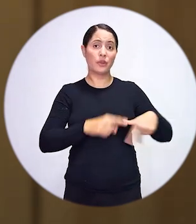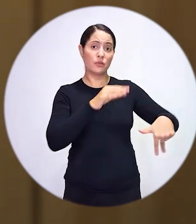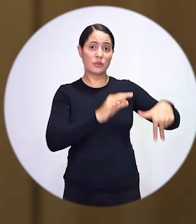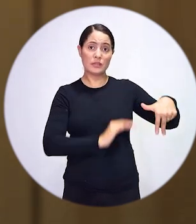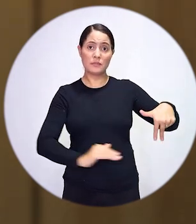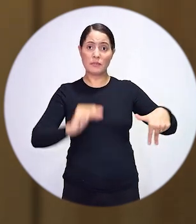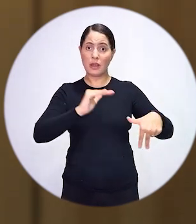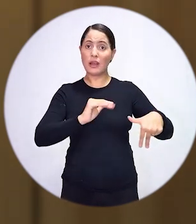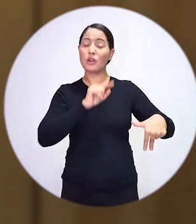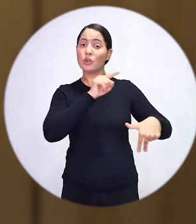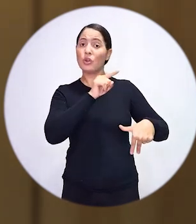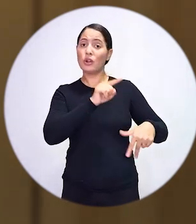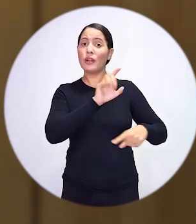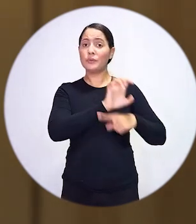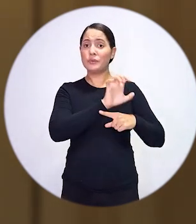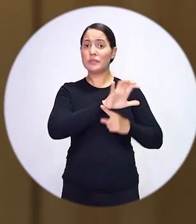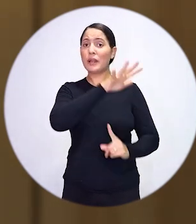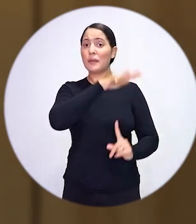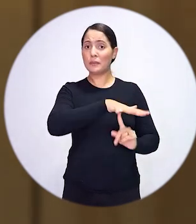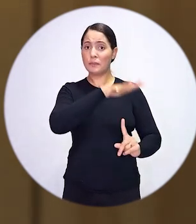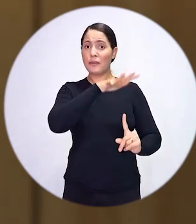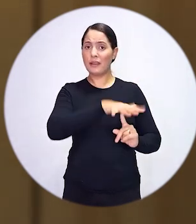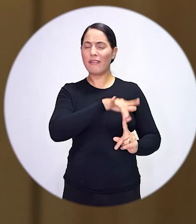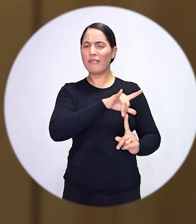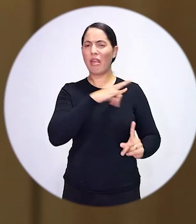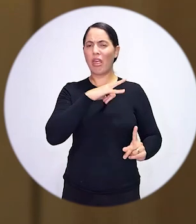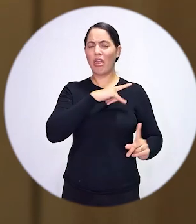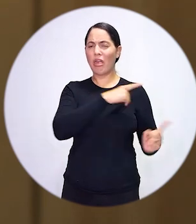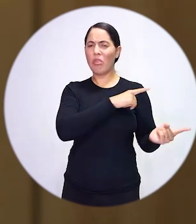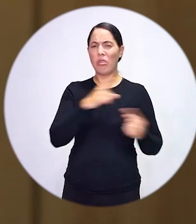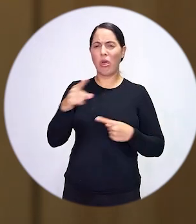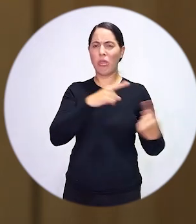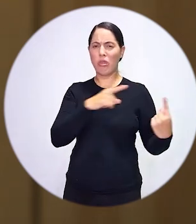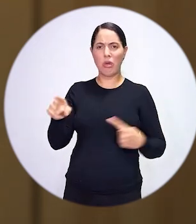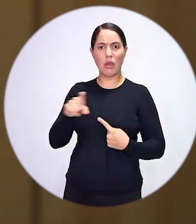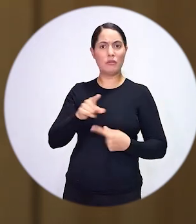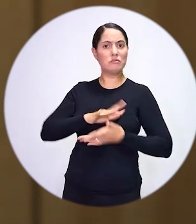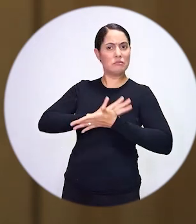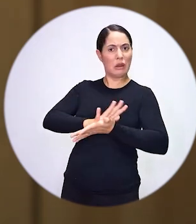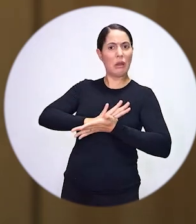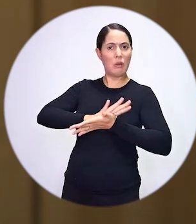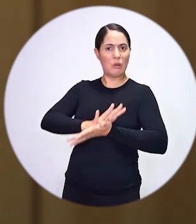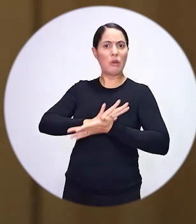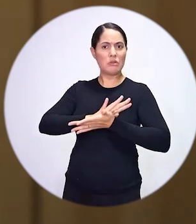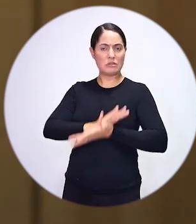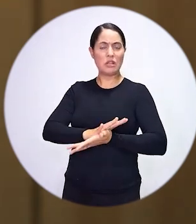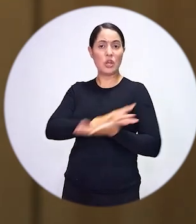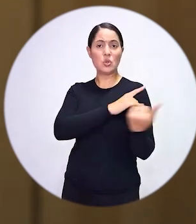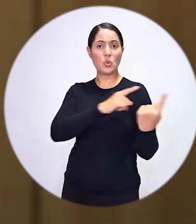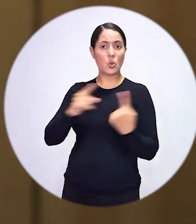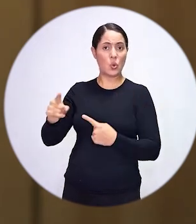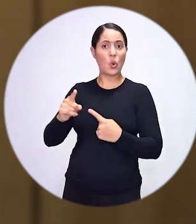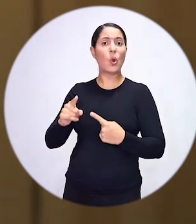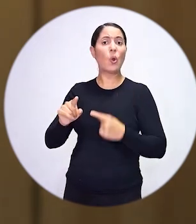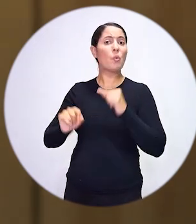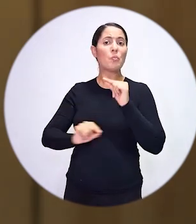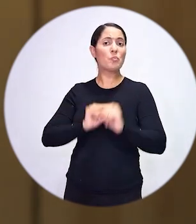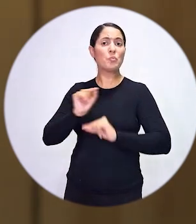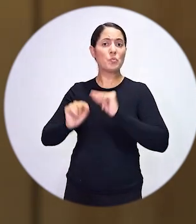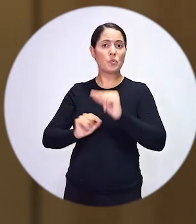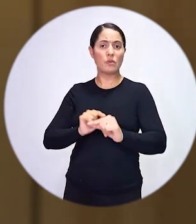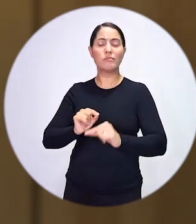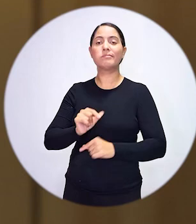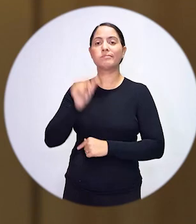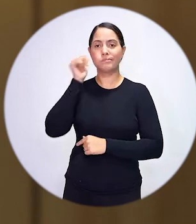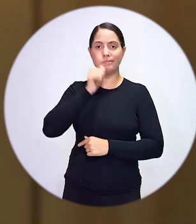de Justiça do Paraná, que proferiu declarações ofensivas de conteúdo preconceituoso e misógino em relação